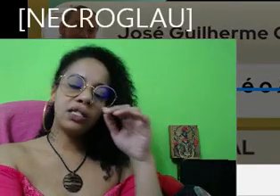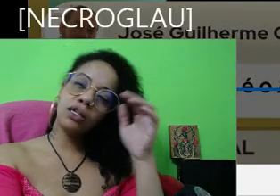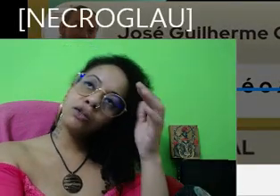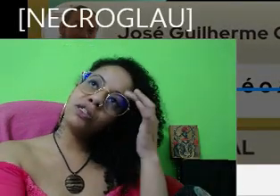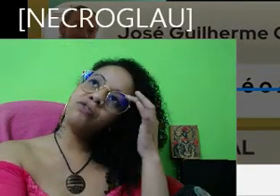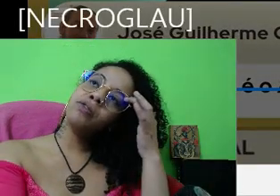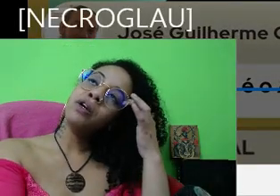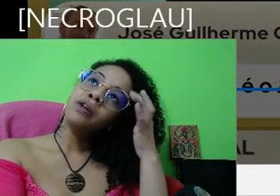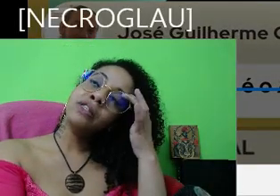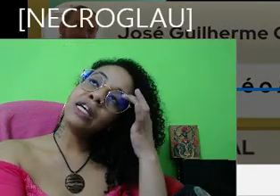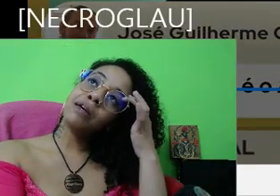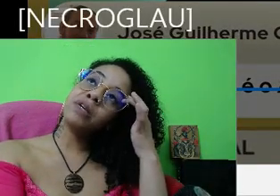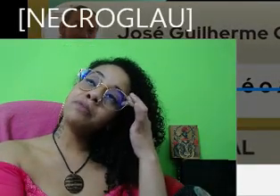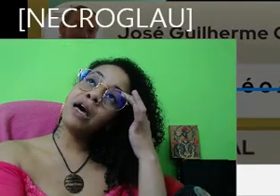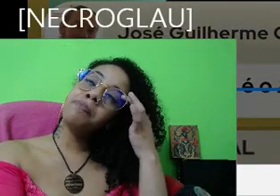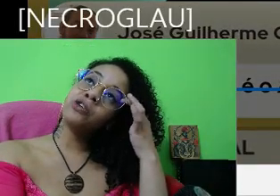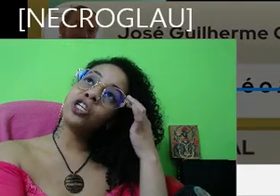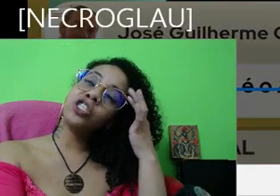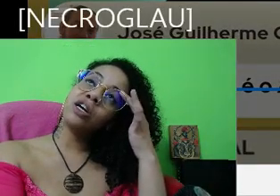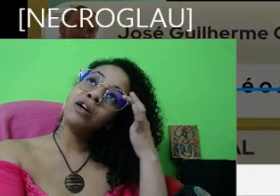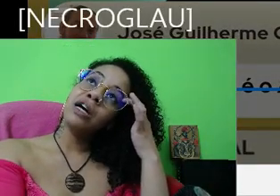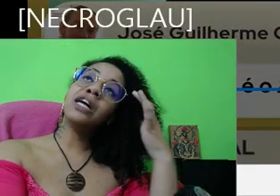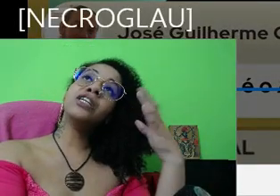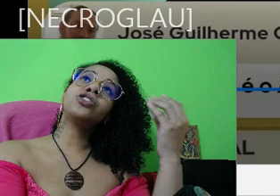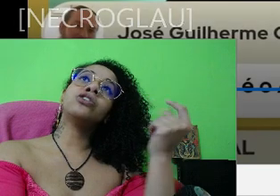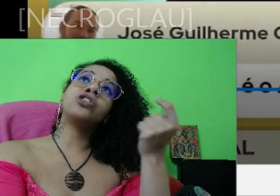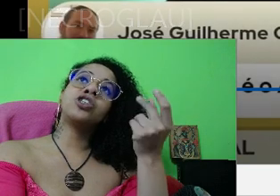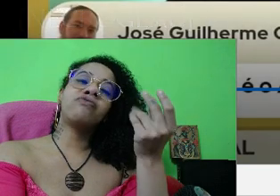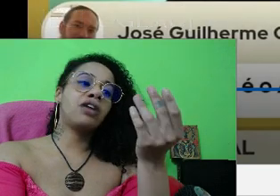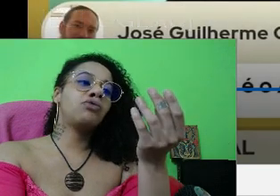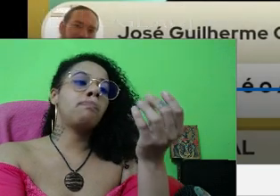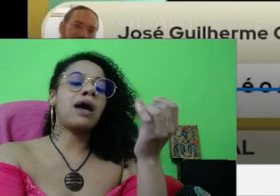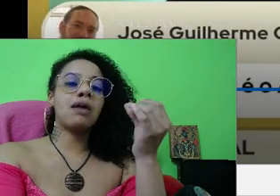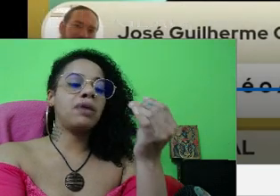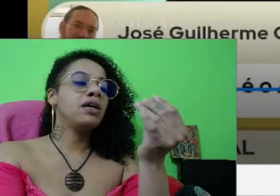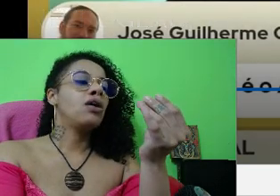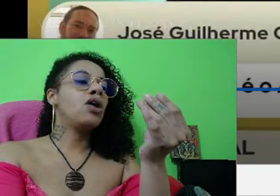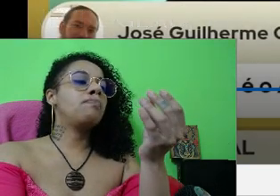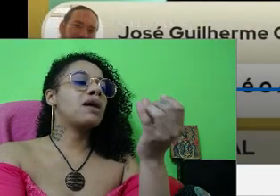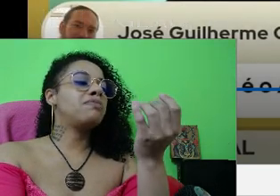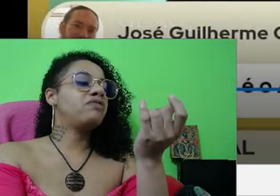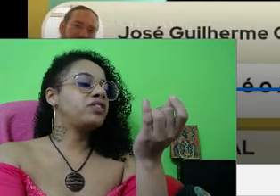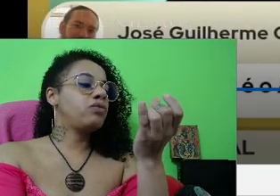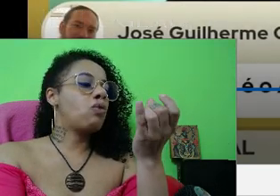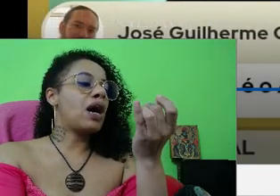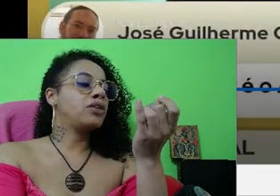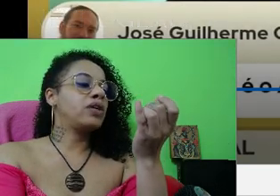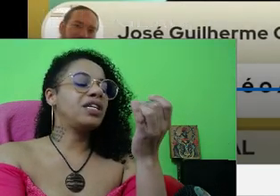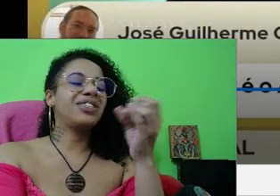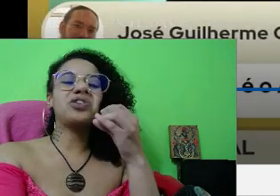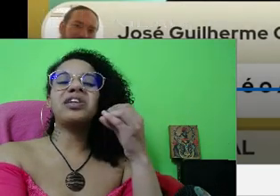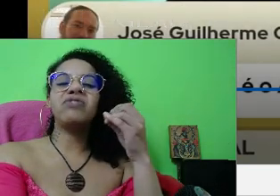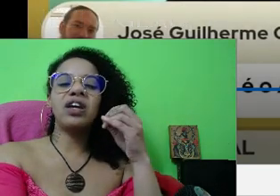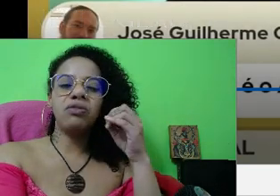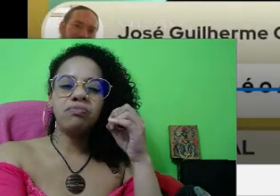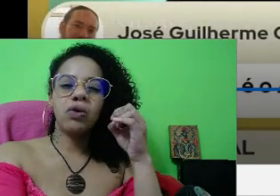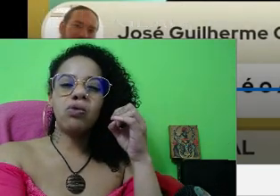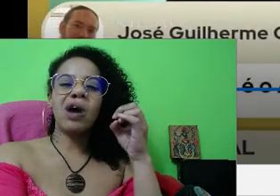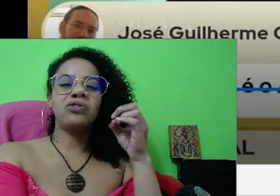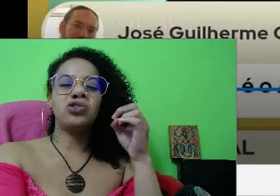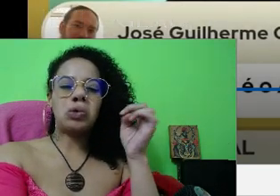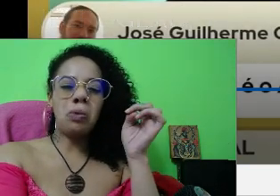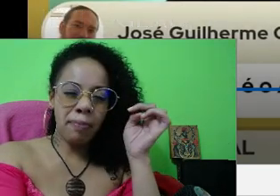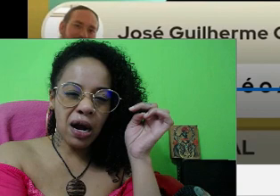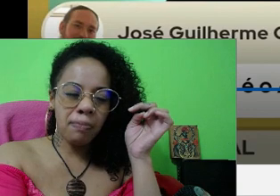Nossa inclusive nessa mesma época eu já tinha antes eu já tinha falado com barba Ô barba Vamos fazer um quadro aí tô devendo